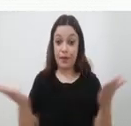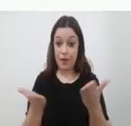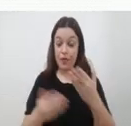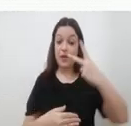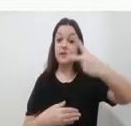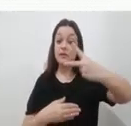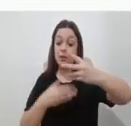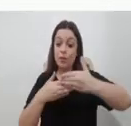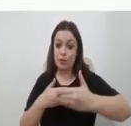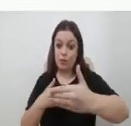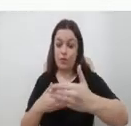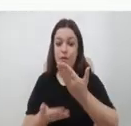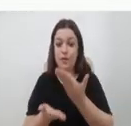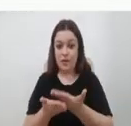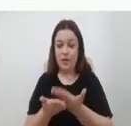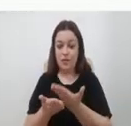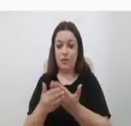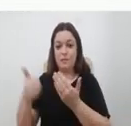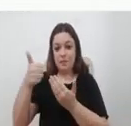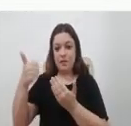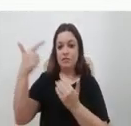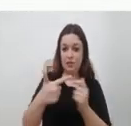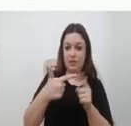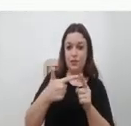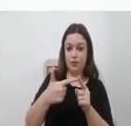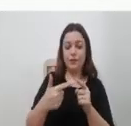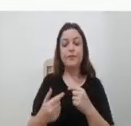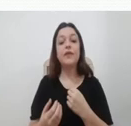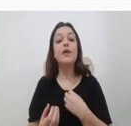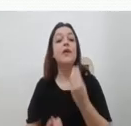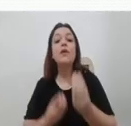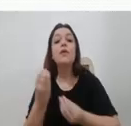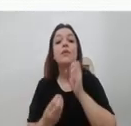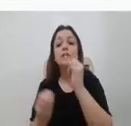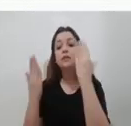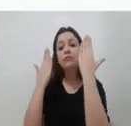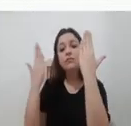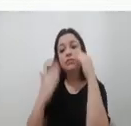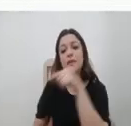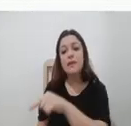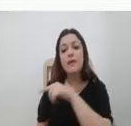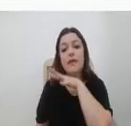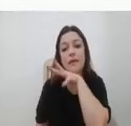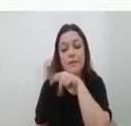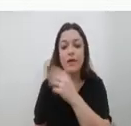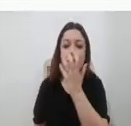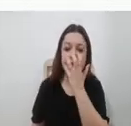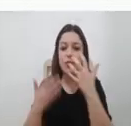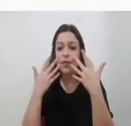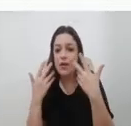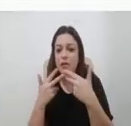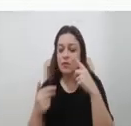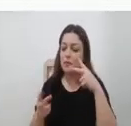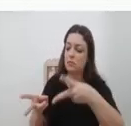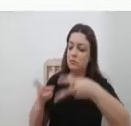tudo bem? Então agora vamos à segunda parte da aula, que seria como proceder diante de uma situação suspeita de